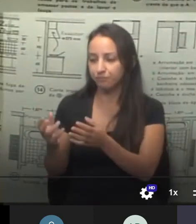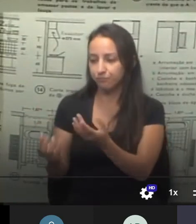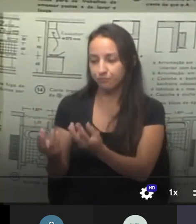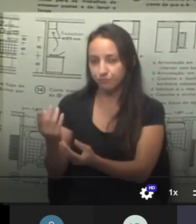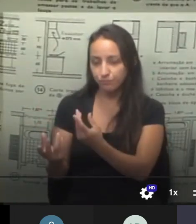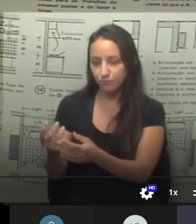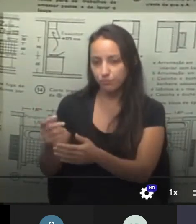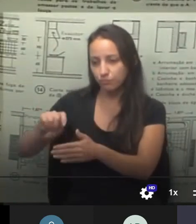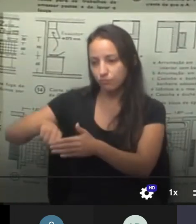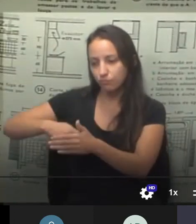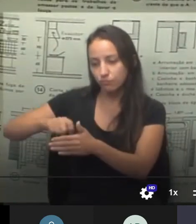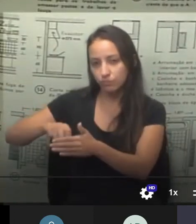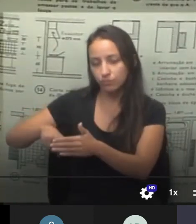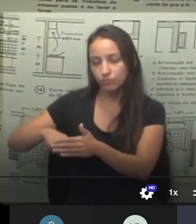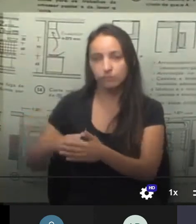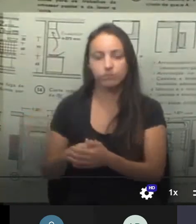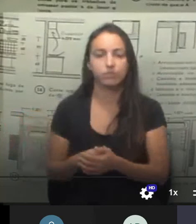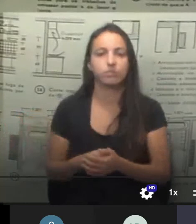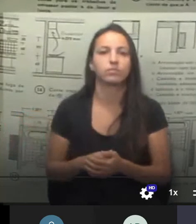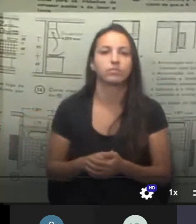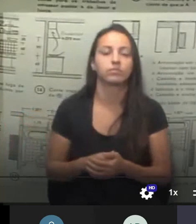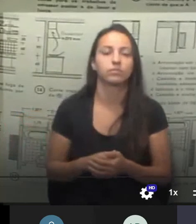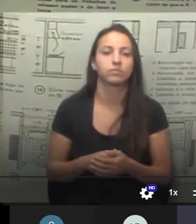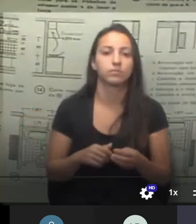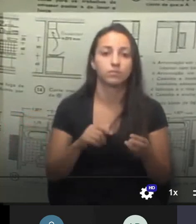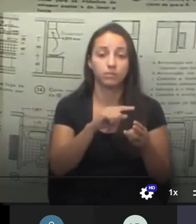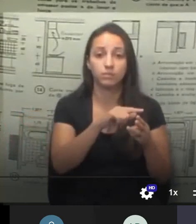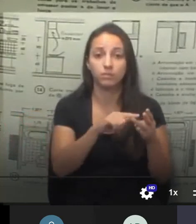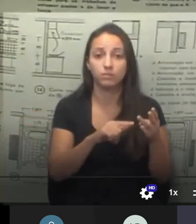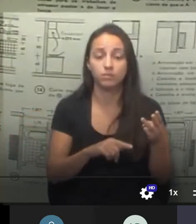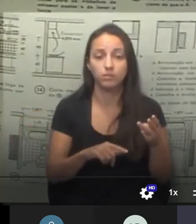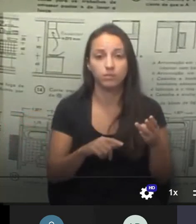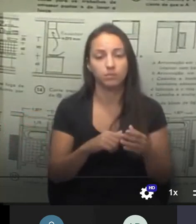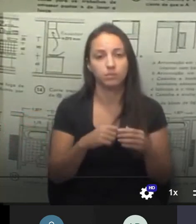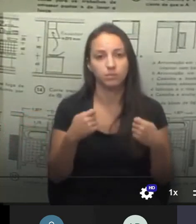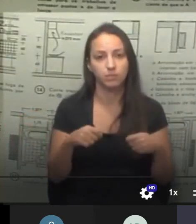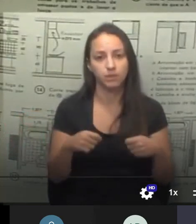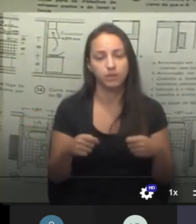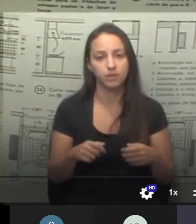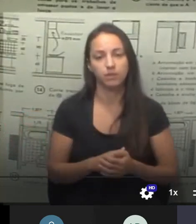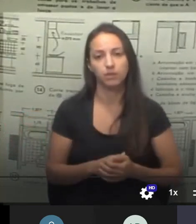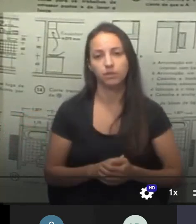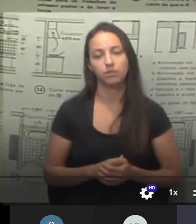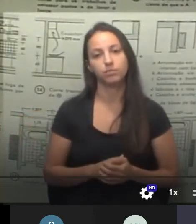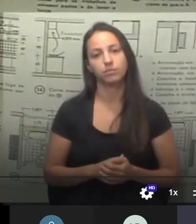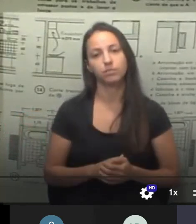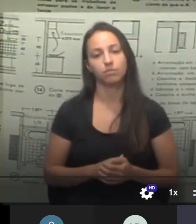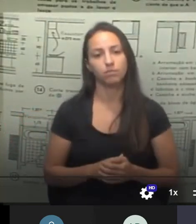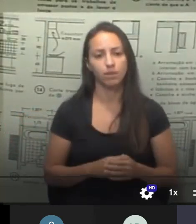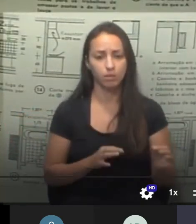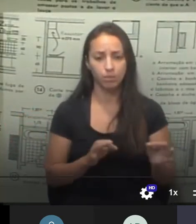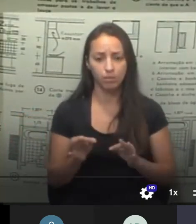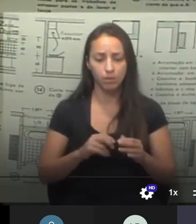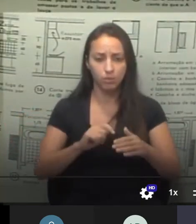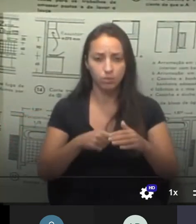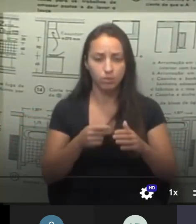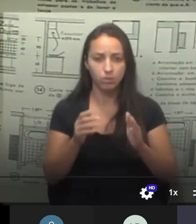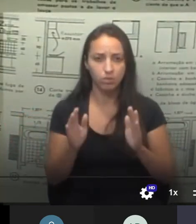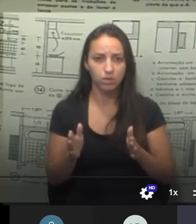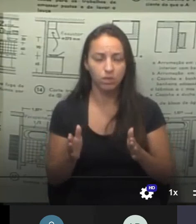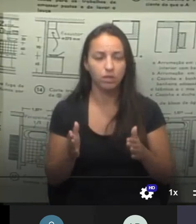cocção, certo? É sempre importante ter, assim, essa tríade. Até depois, cozinhou algumas coisas, vão para